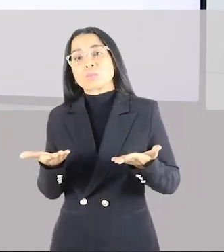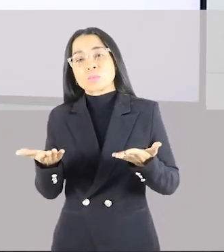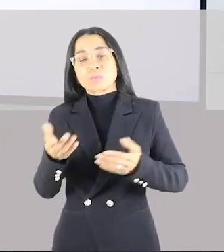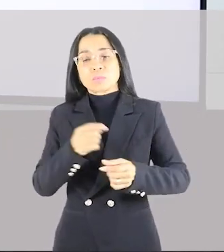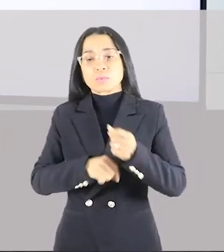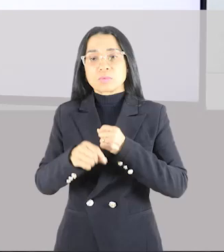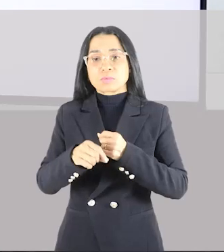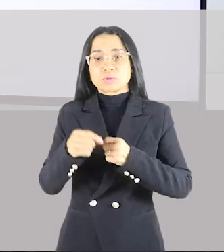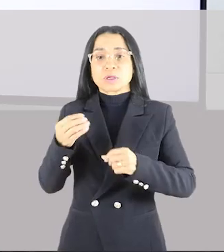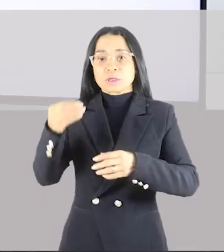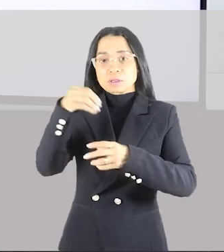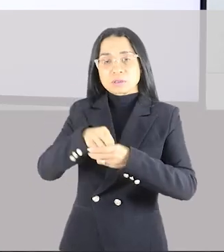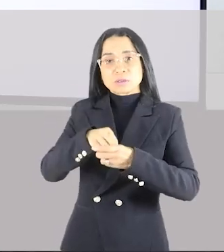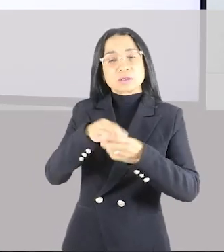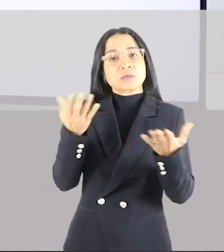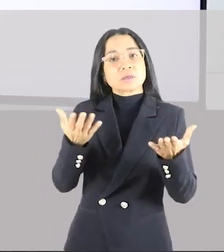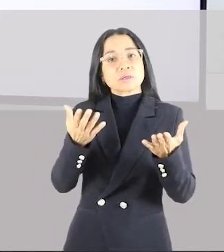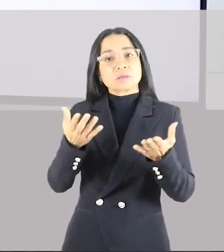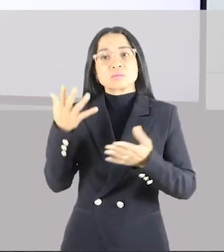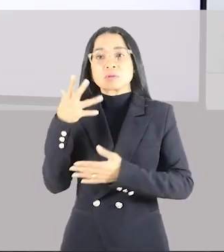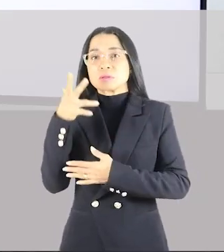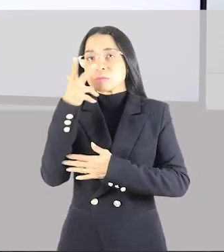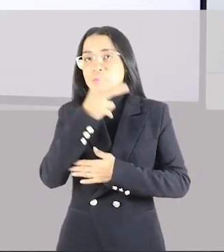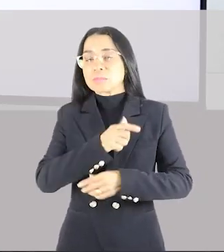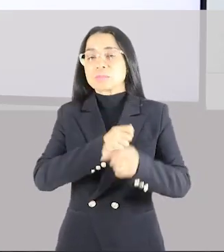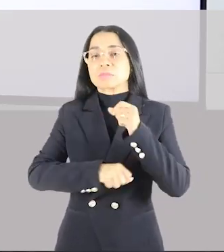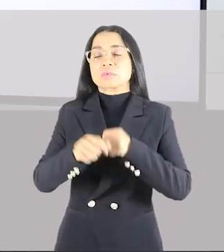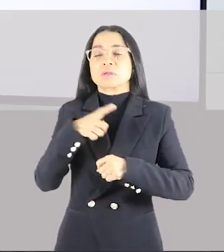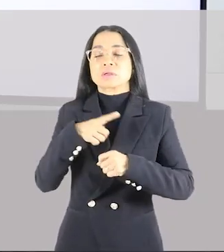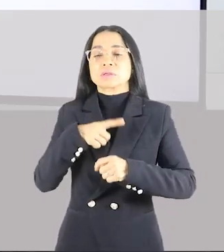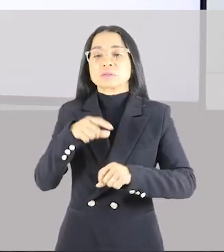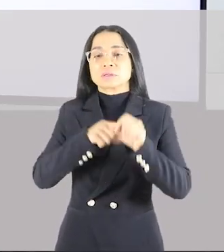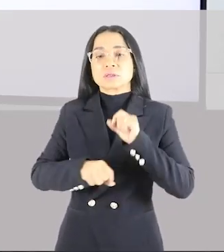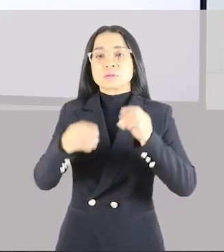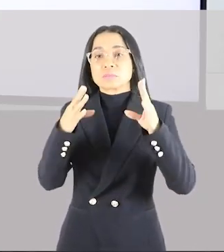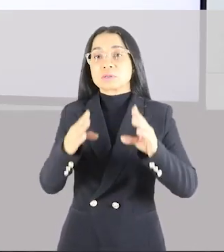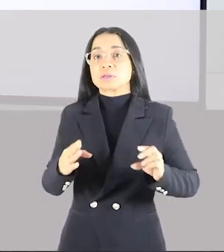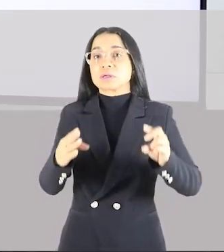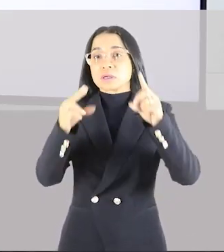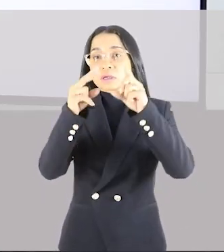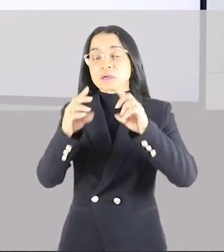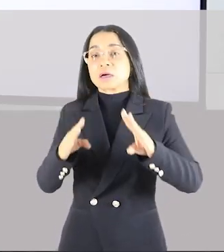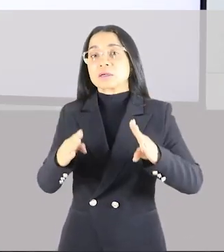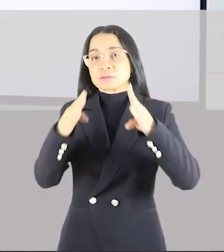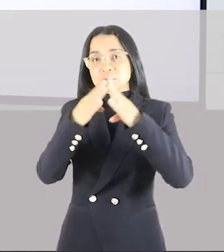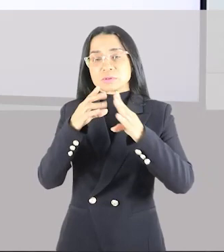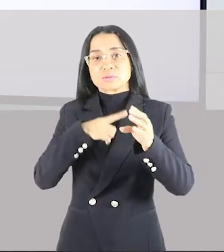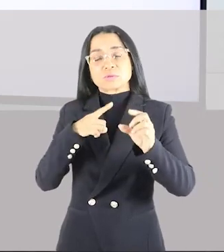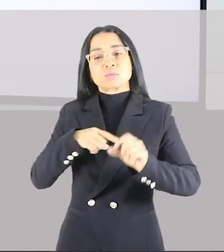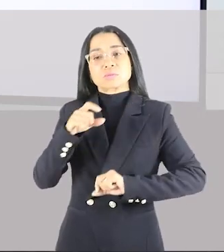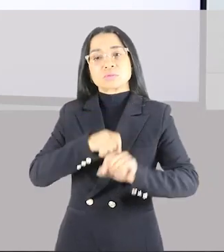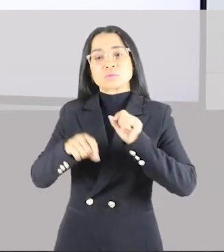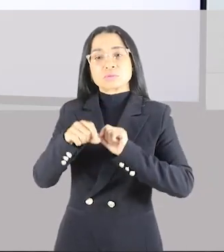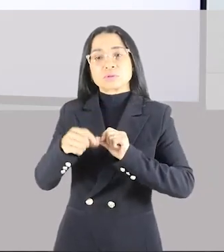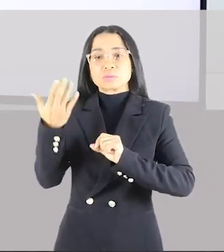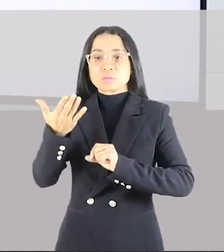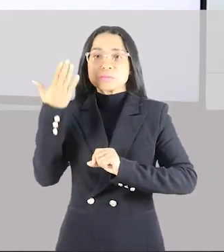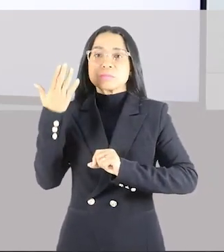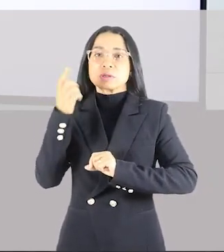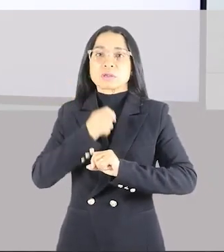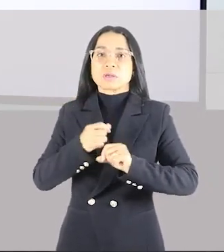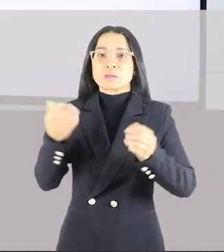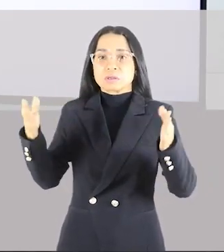maravilhas do mundo, nós temos as pirâmides que foram construídas pelos faraós no tempo antigo e que até hoje nós podemos